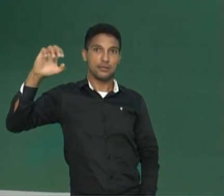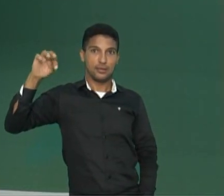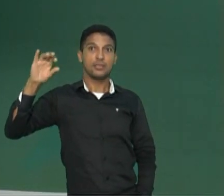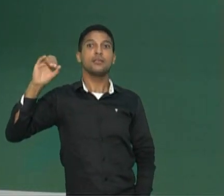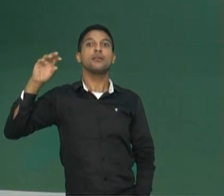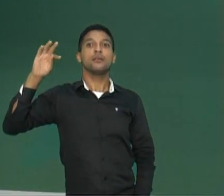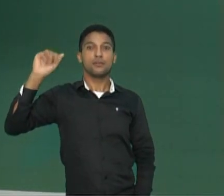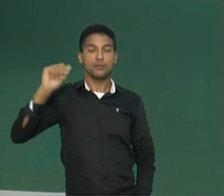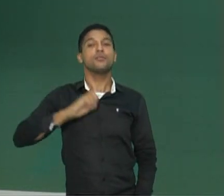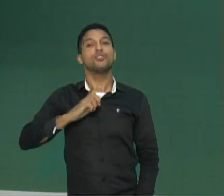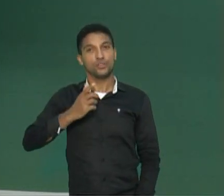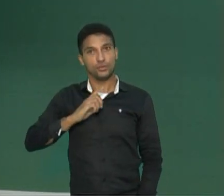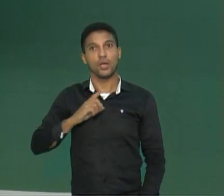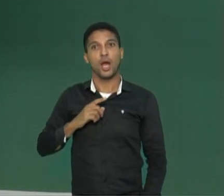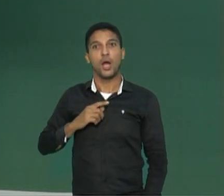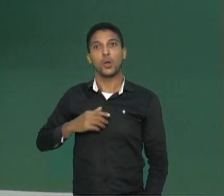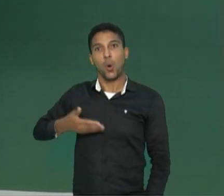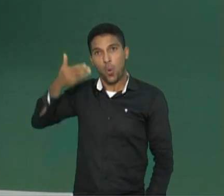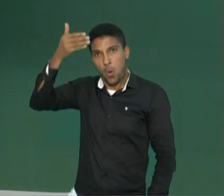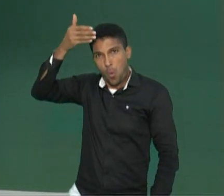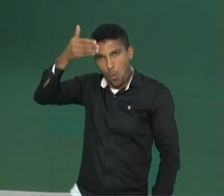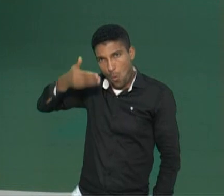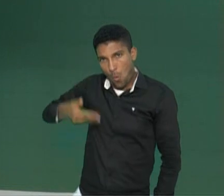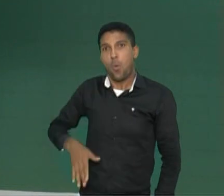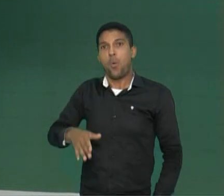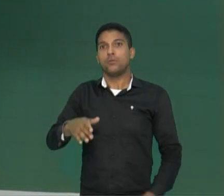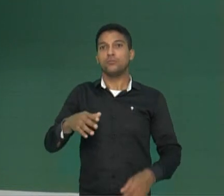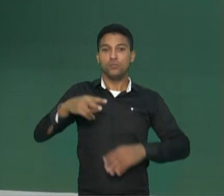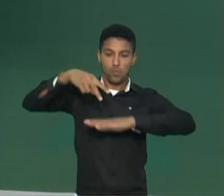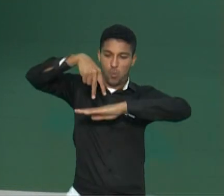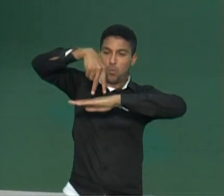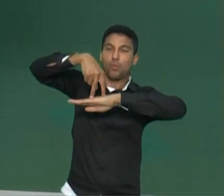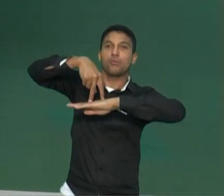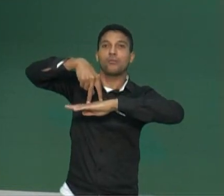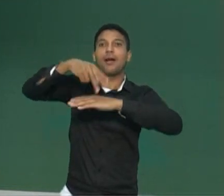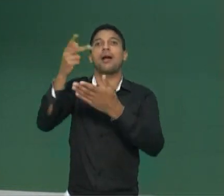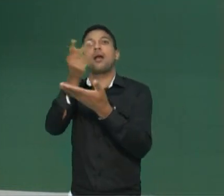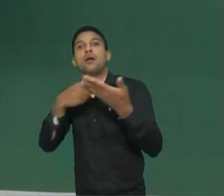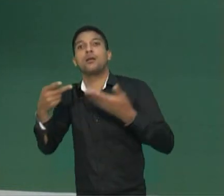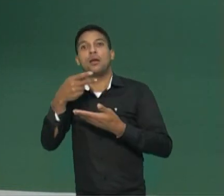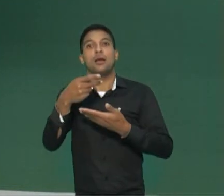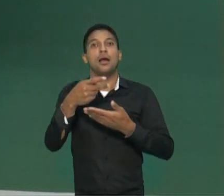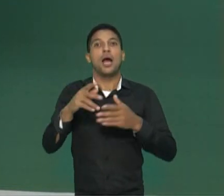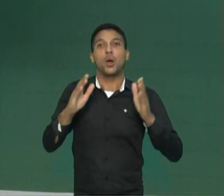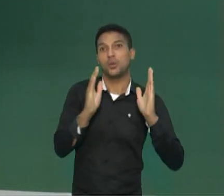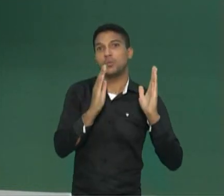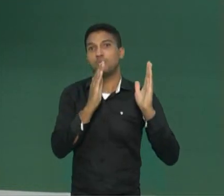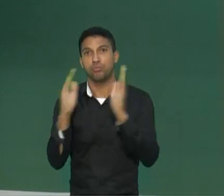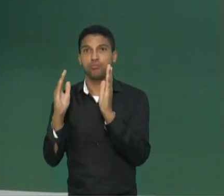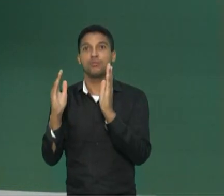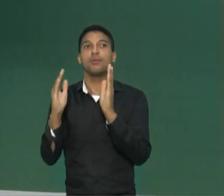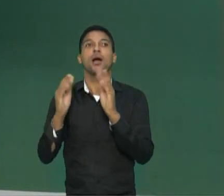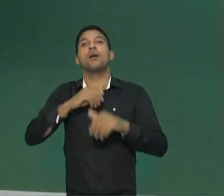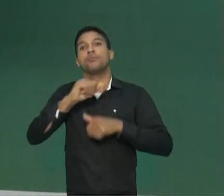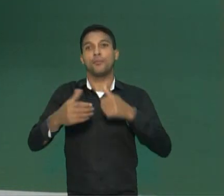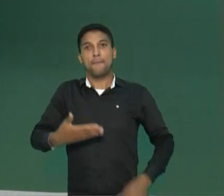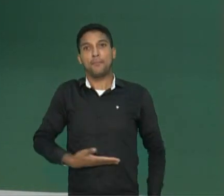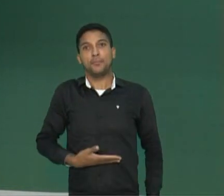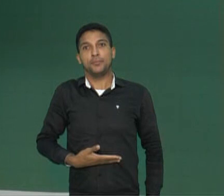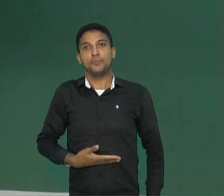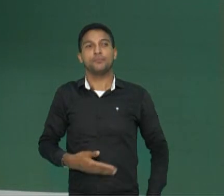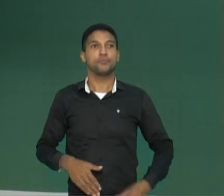ícone. Depois, no período de 800 ao século XI, foi totalmente proibido o uso de imagem, principalmente naquela parte do